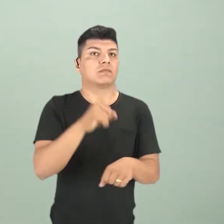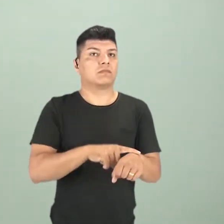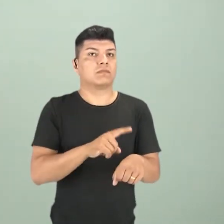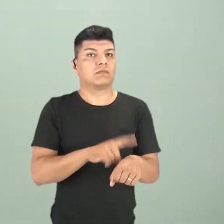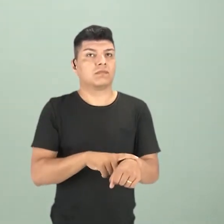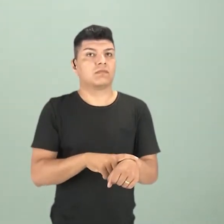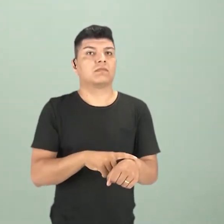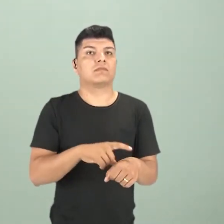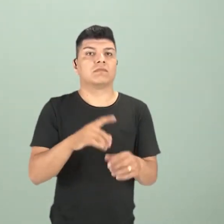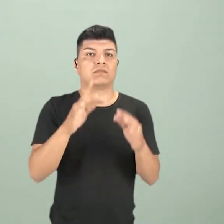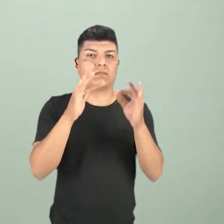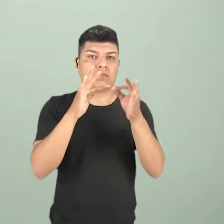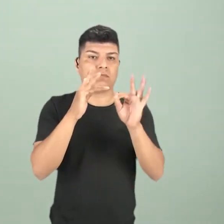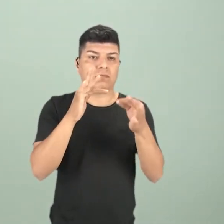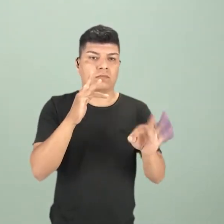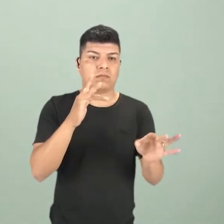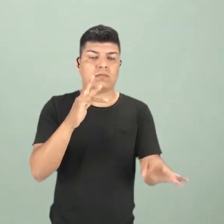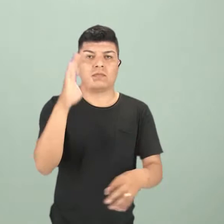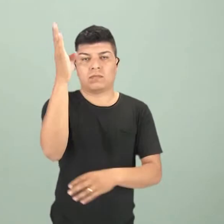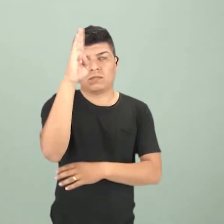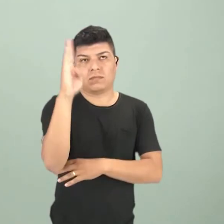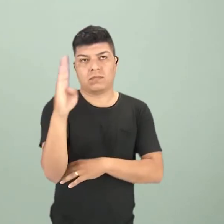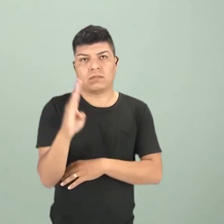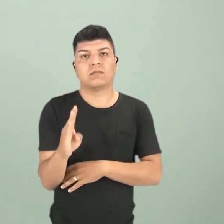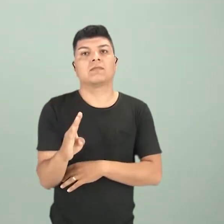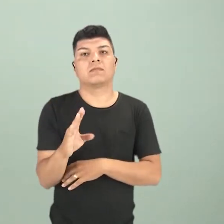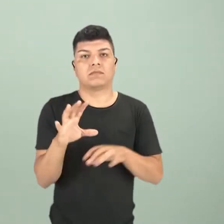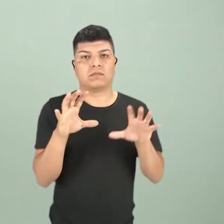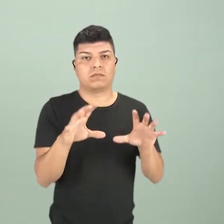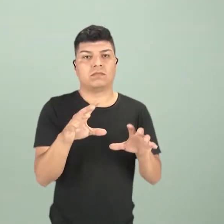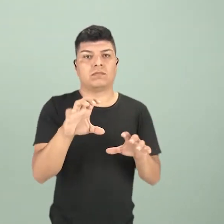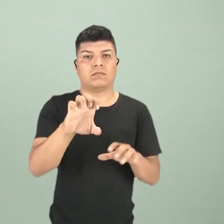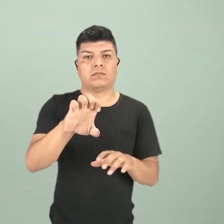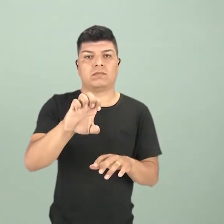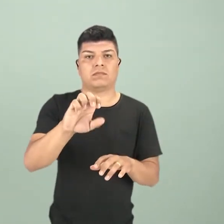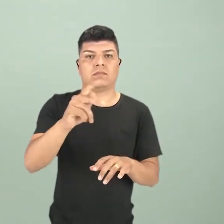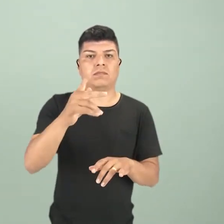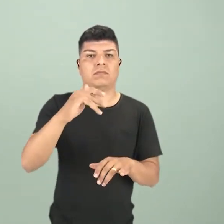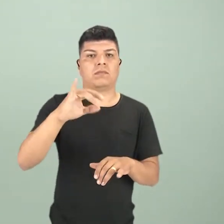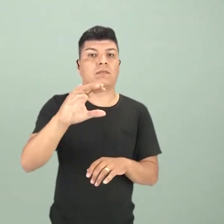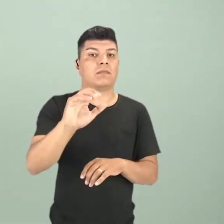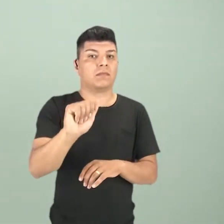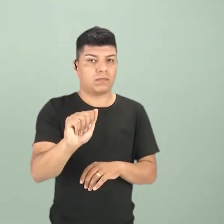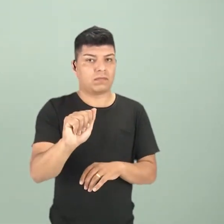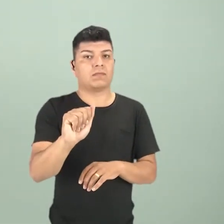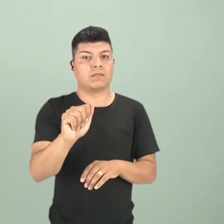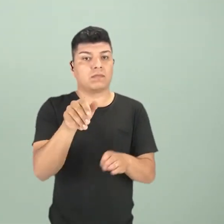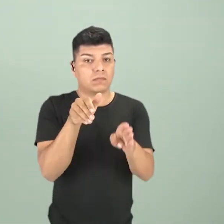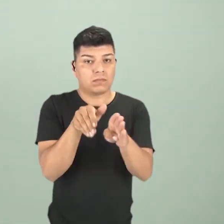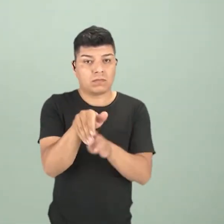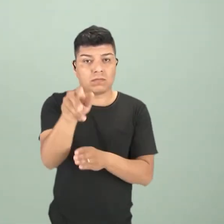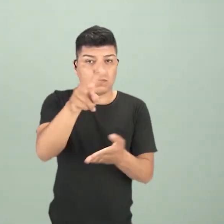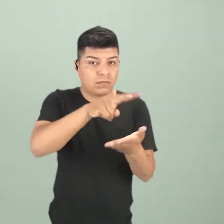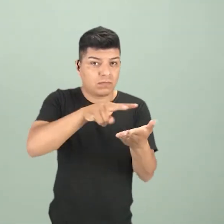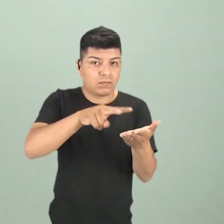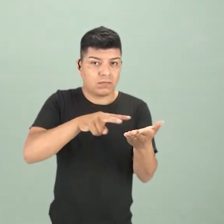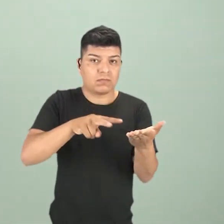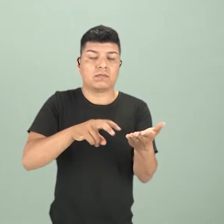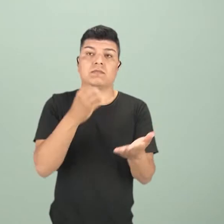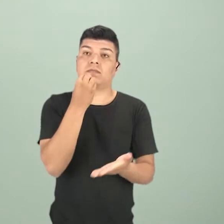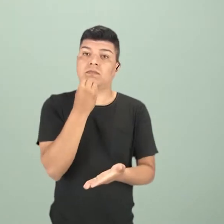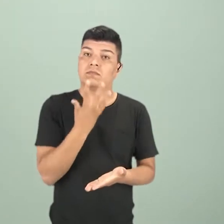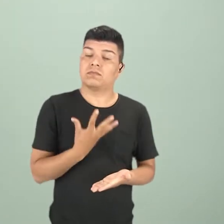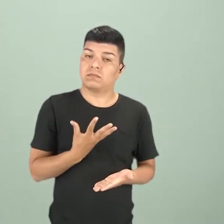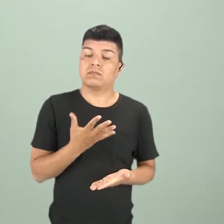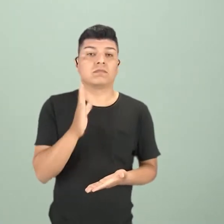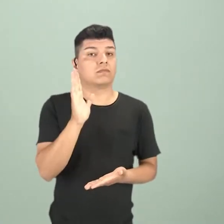do arcadismo no Brasil, na vertente épica, tá? Proponho leitura que é bem interessante, inclusive